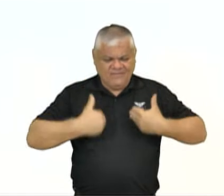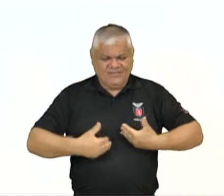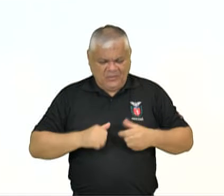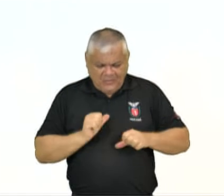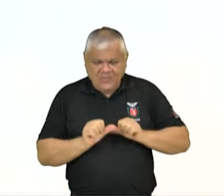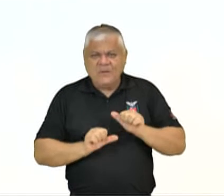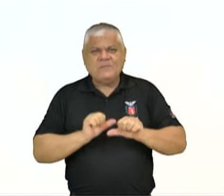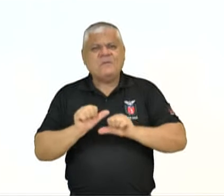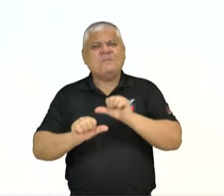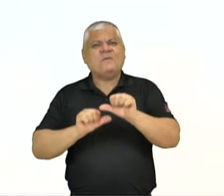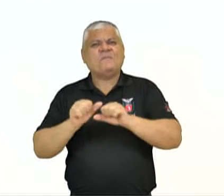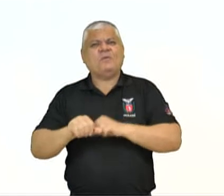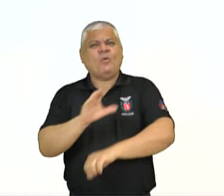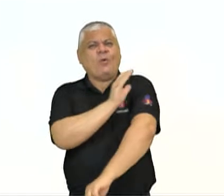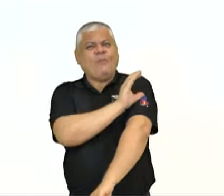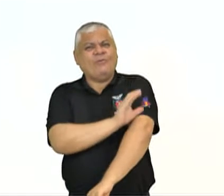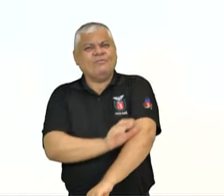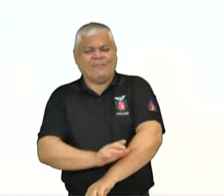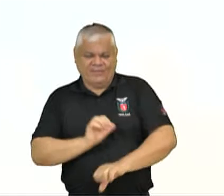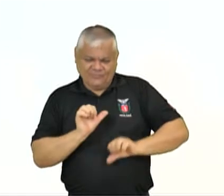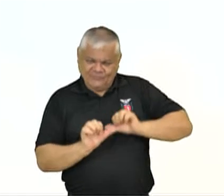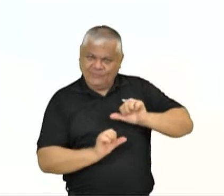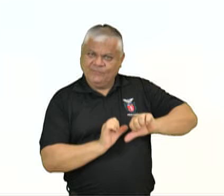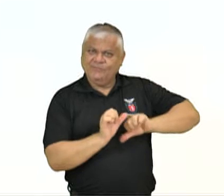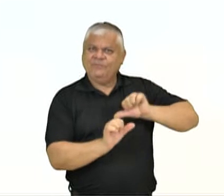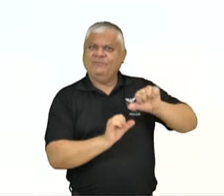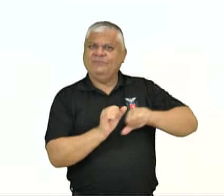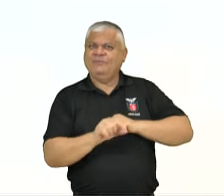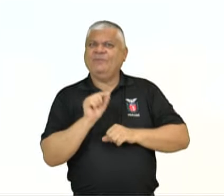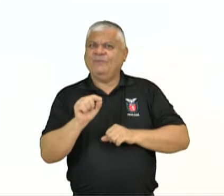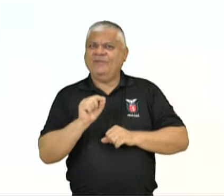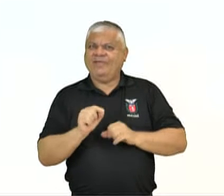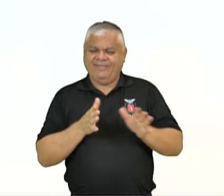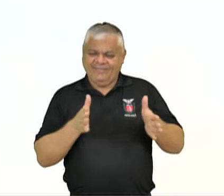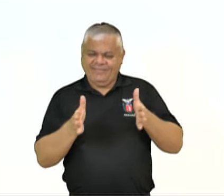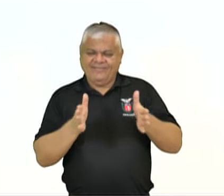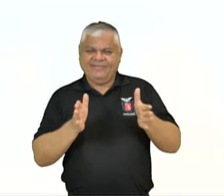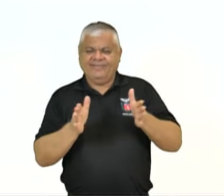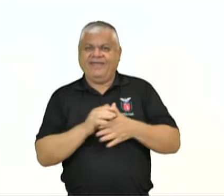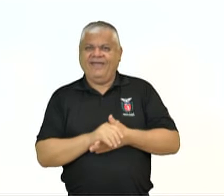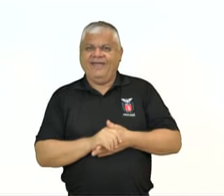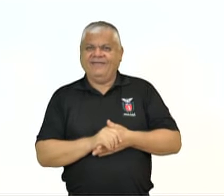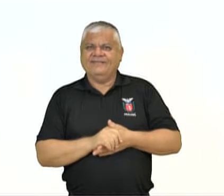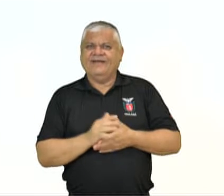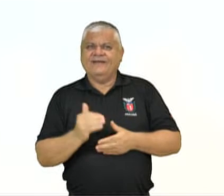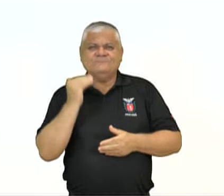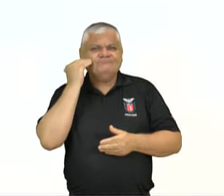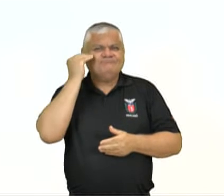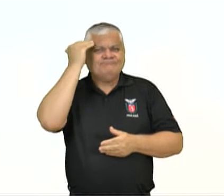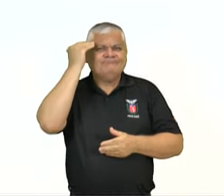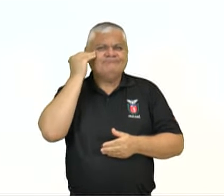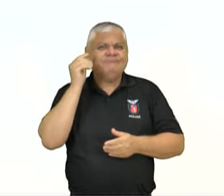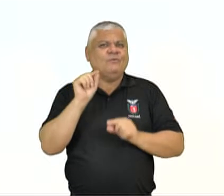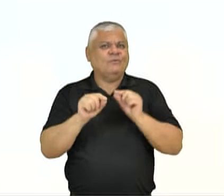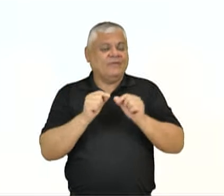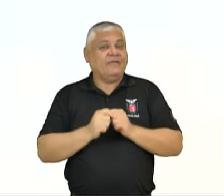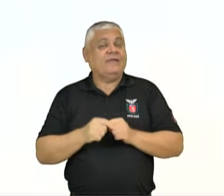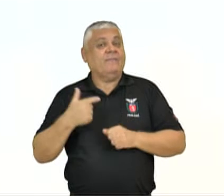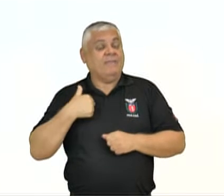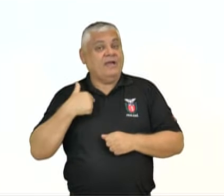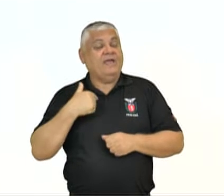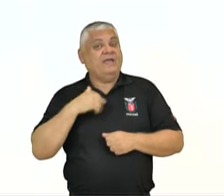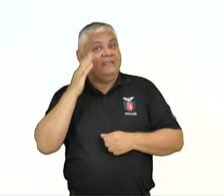e também comportamentais que acontecem nessa fase, tá? Considerando o papel do